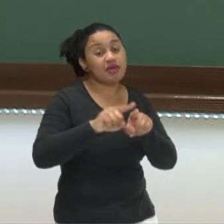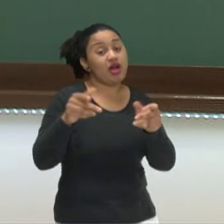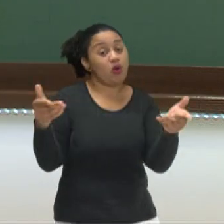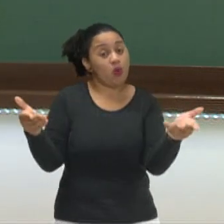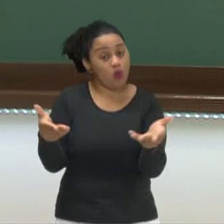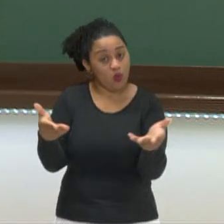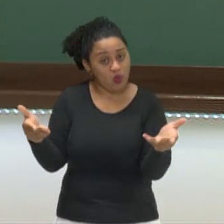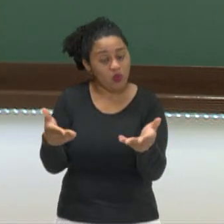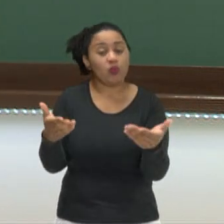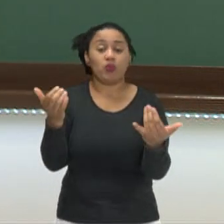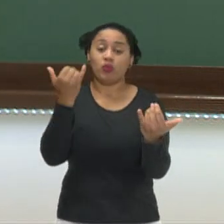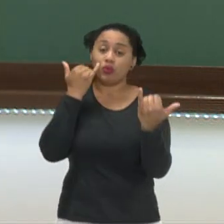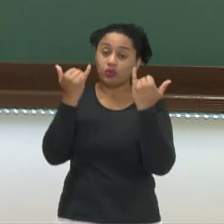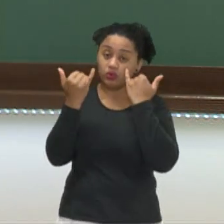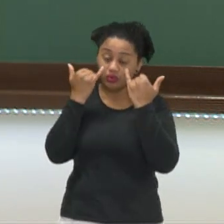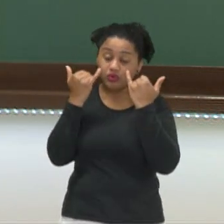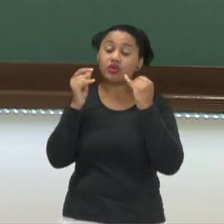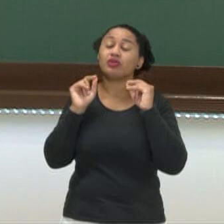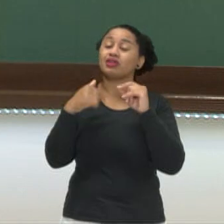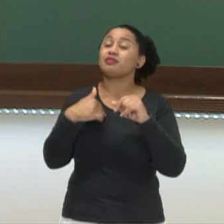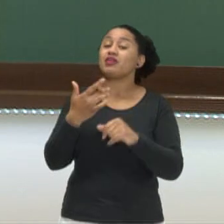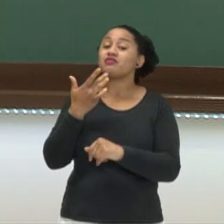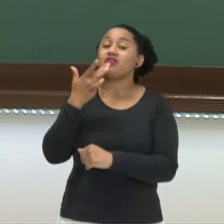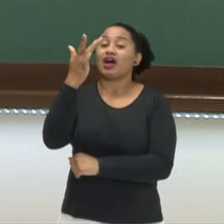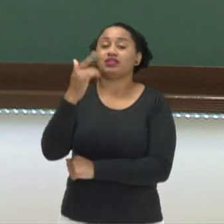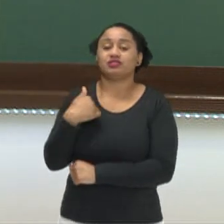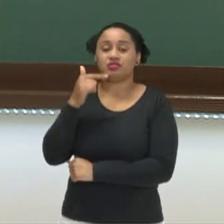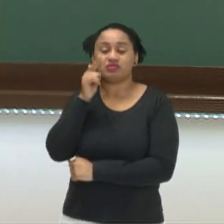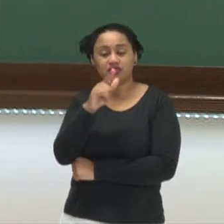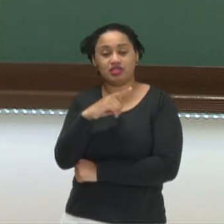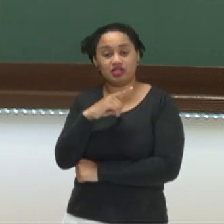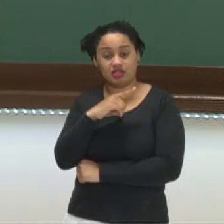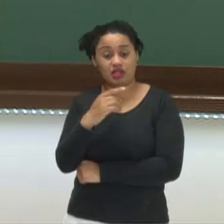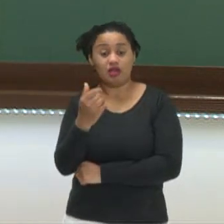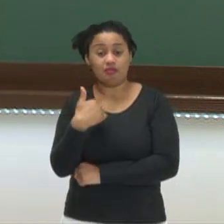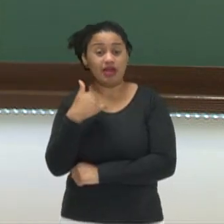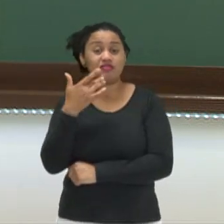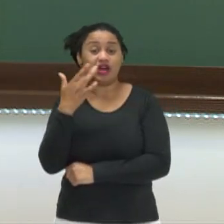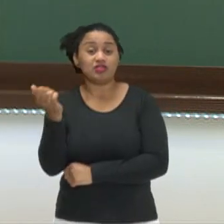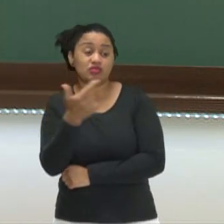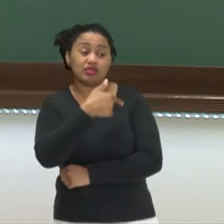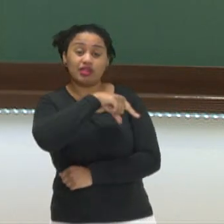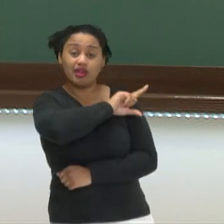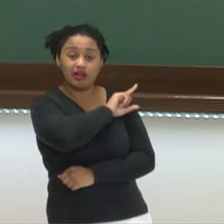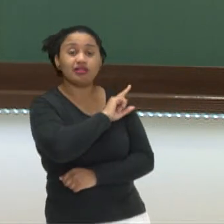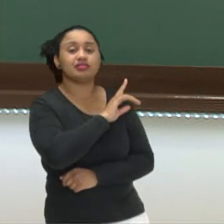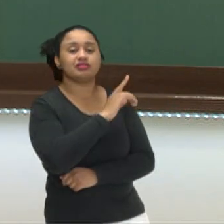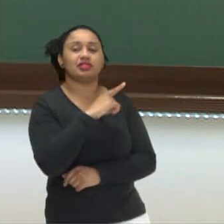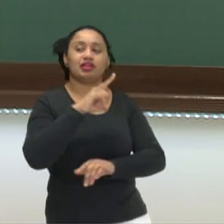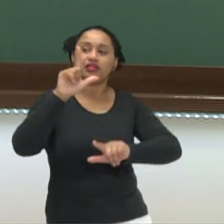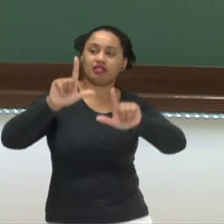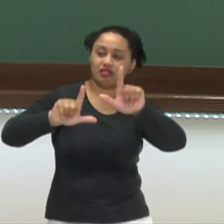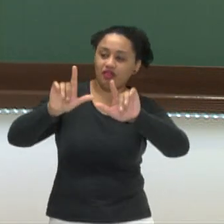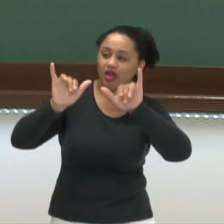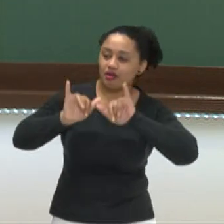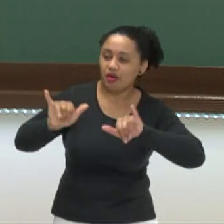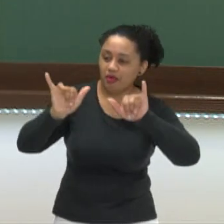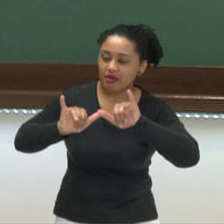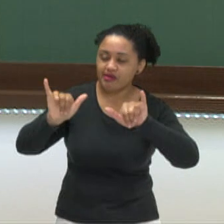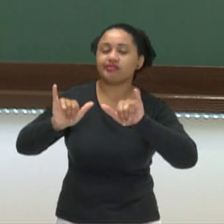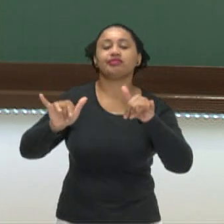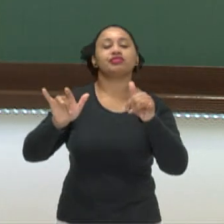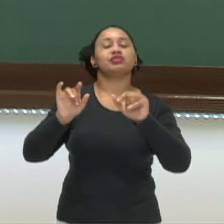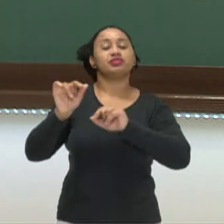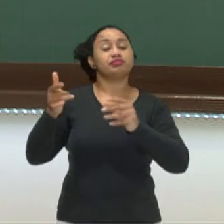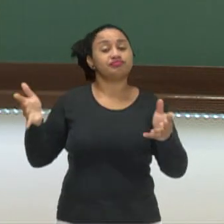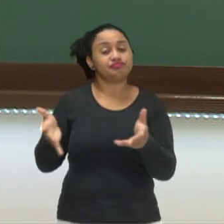dia, informação está muito mais fácil do que era antigamente. Então, tem na TV campanhas